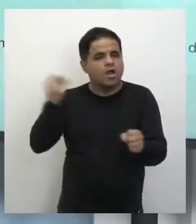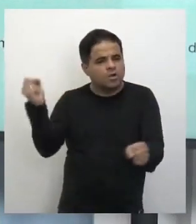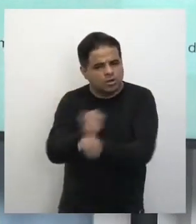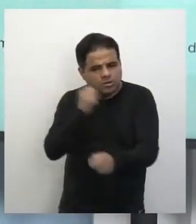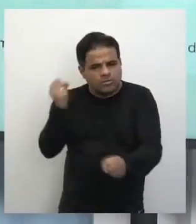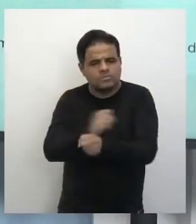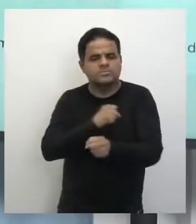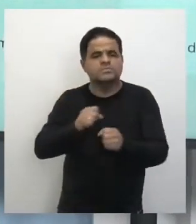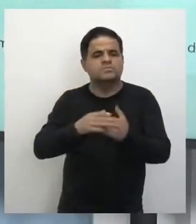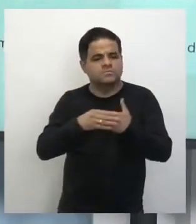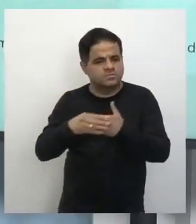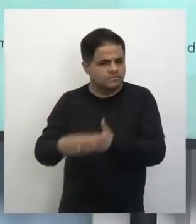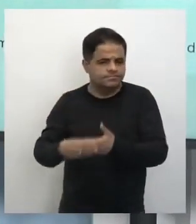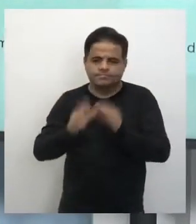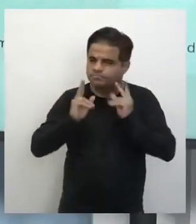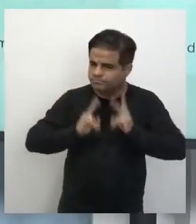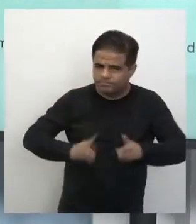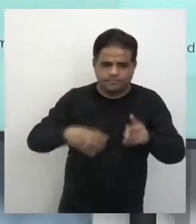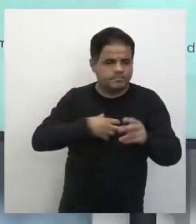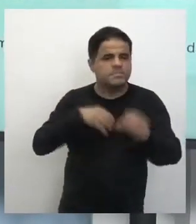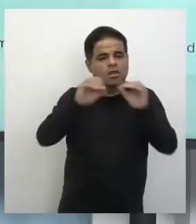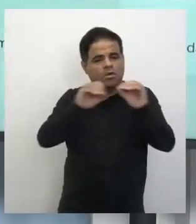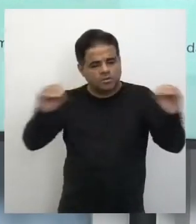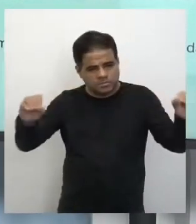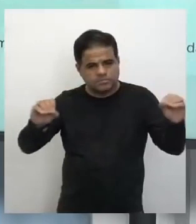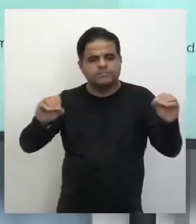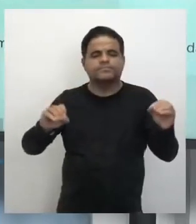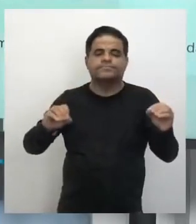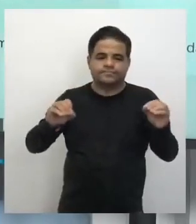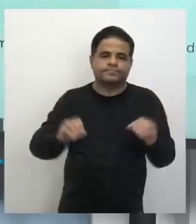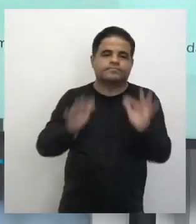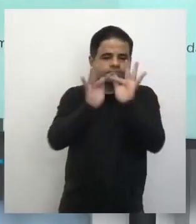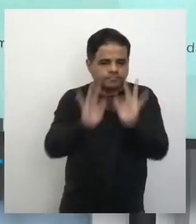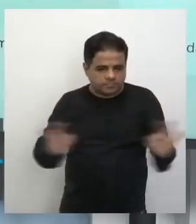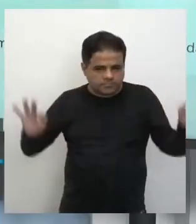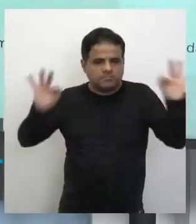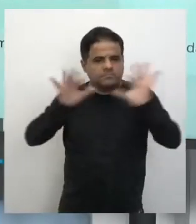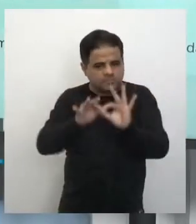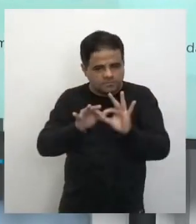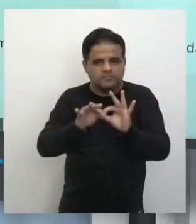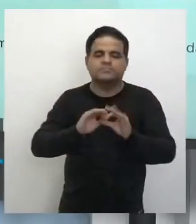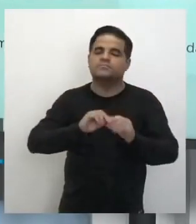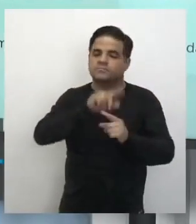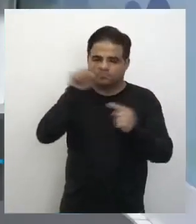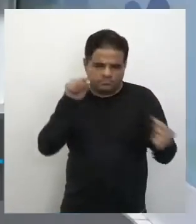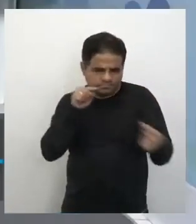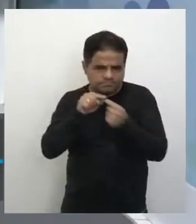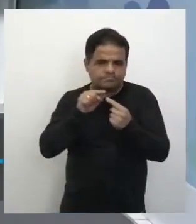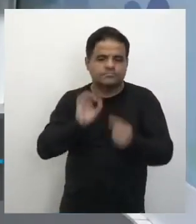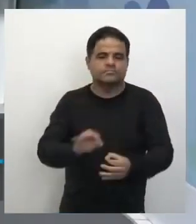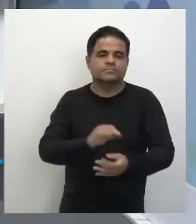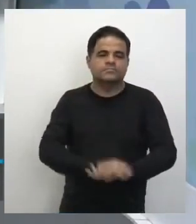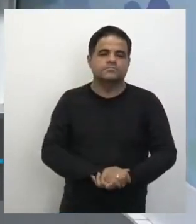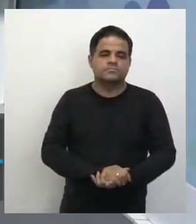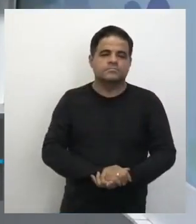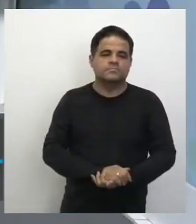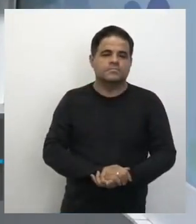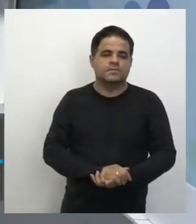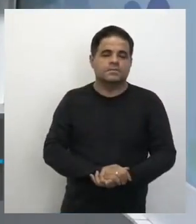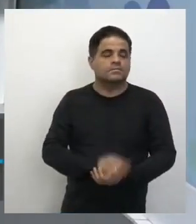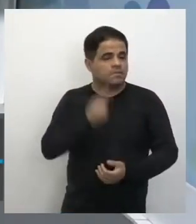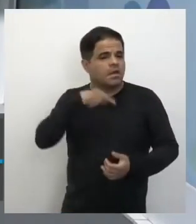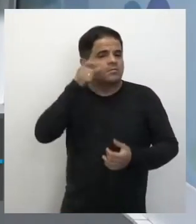da citação indireta. Ela é sempre em forma de oração subordinada, substantiva, objetiva. Tem alguma aí para mandar? Olha, só